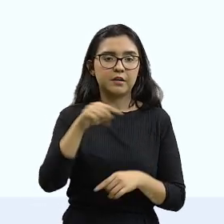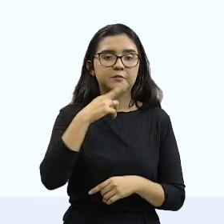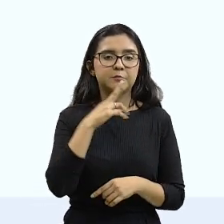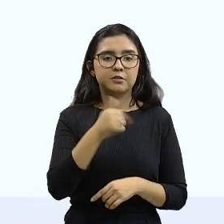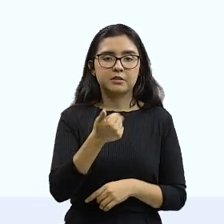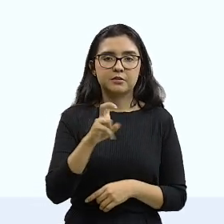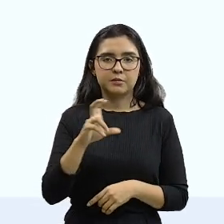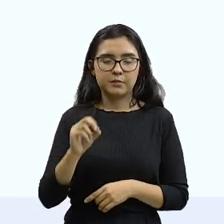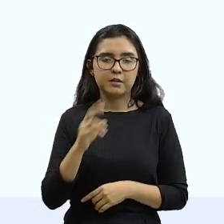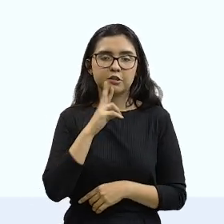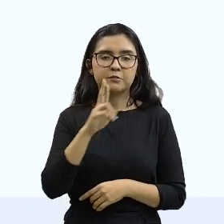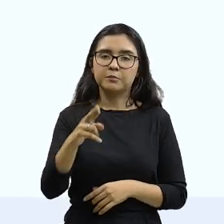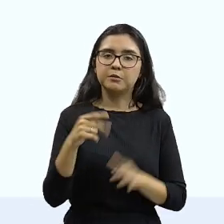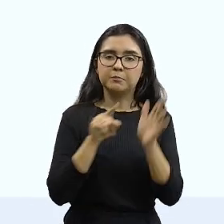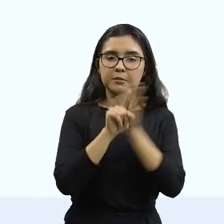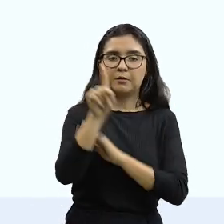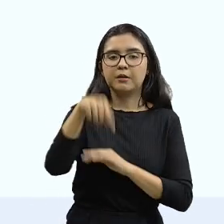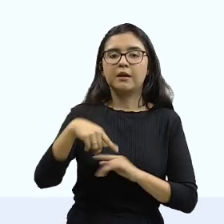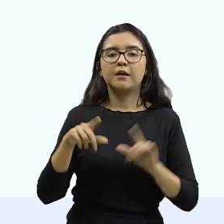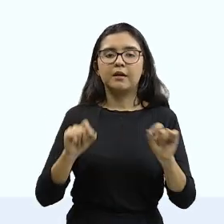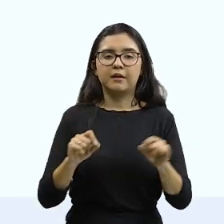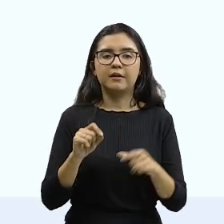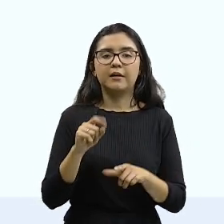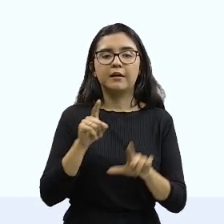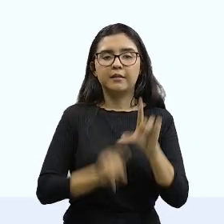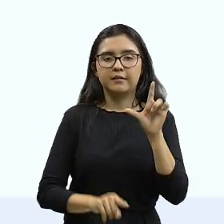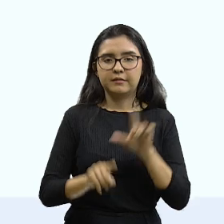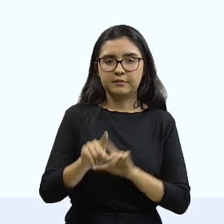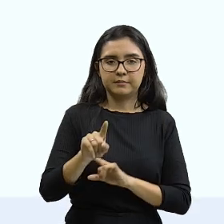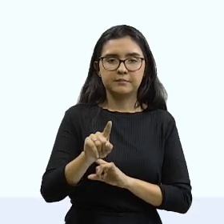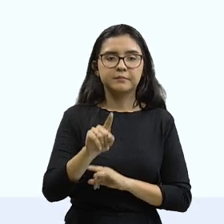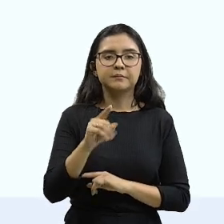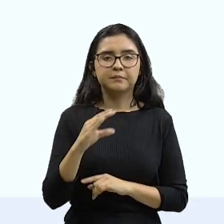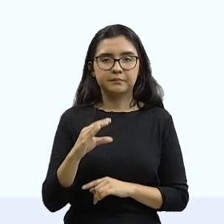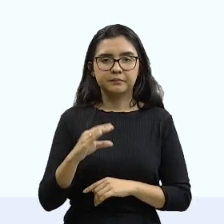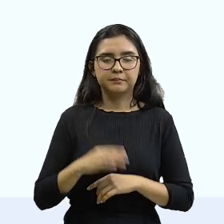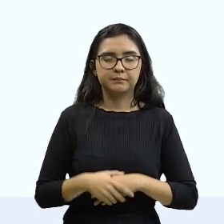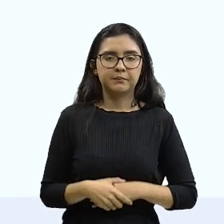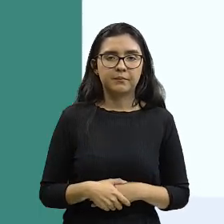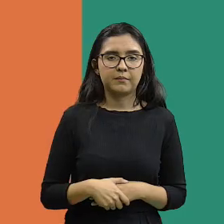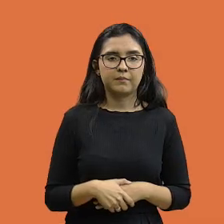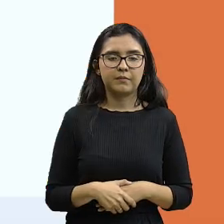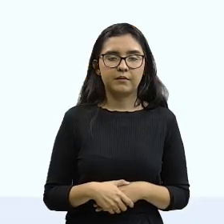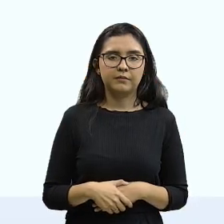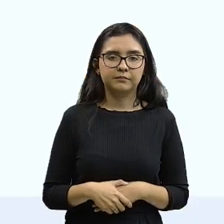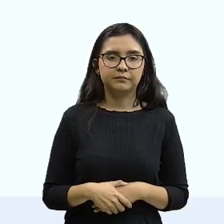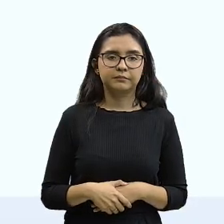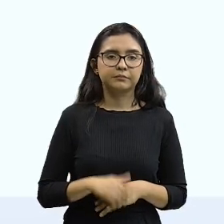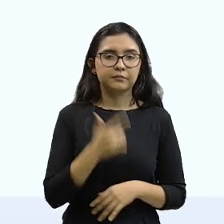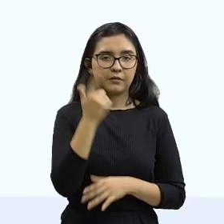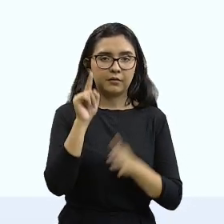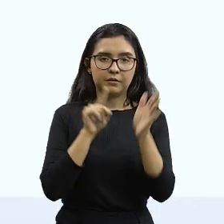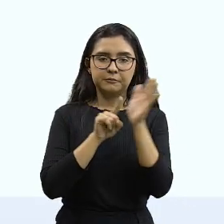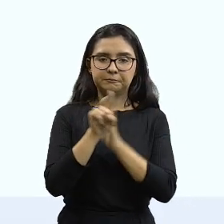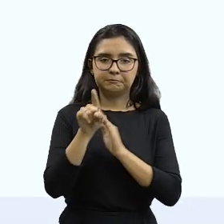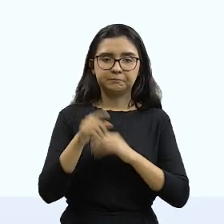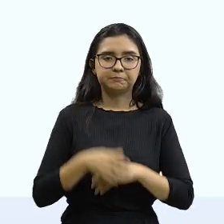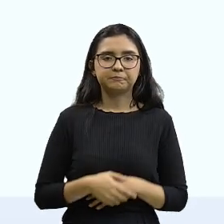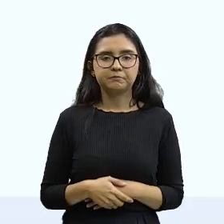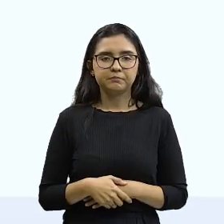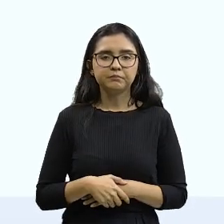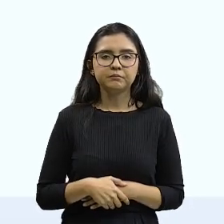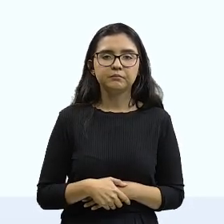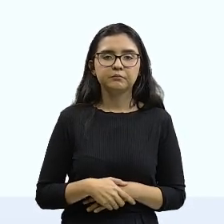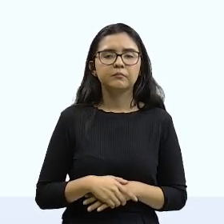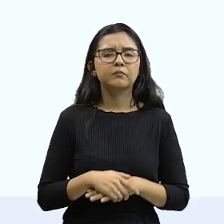150. Resposta da nossa questão, alternativa letra C. Próxima questão. O